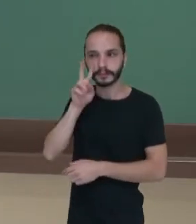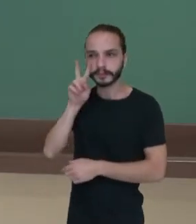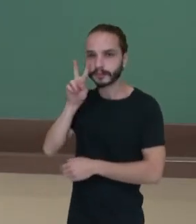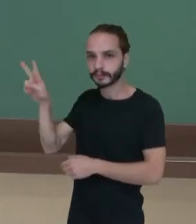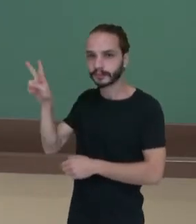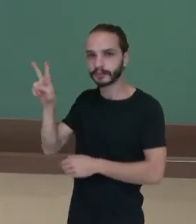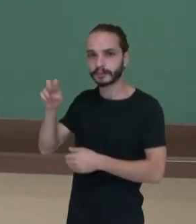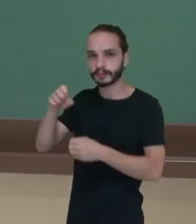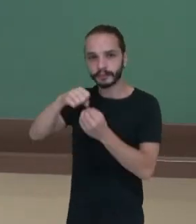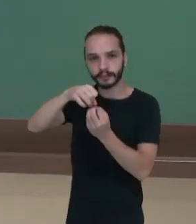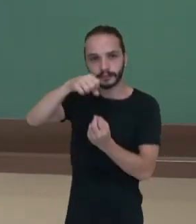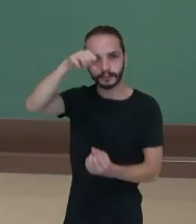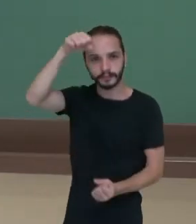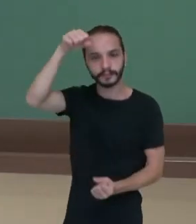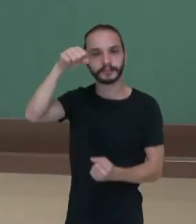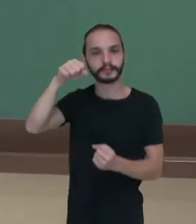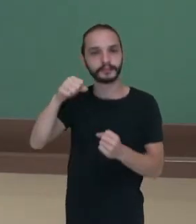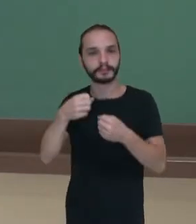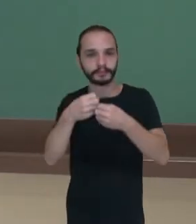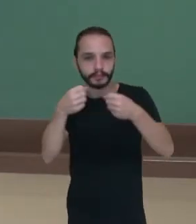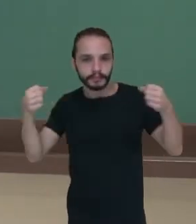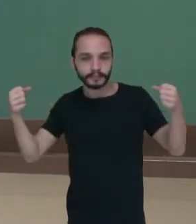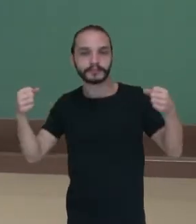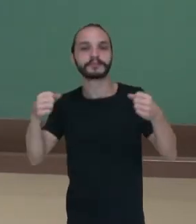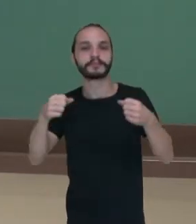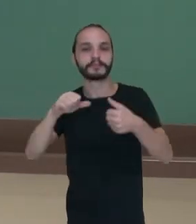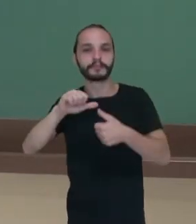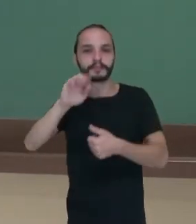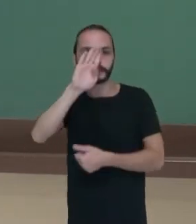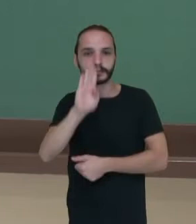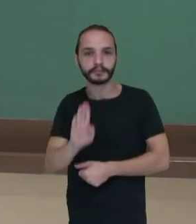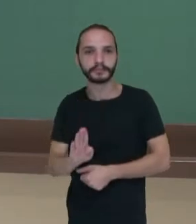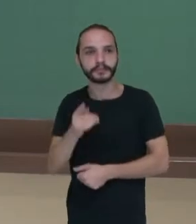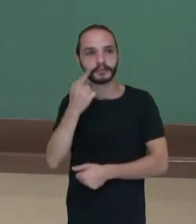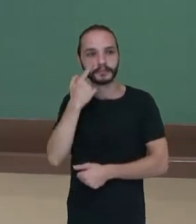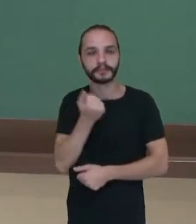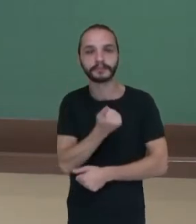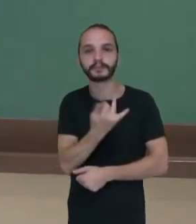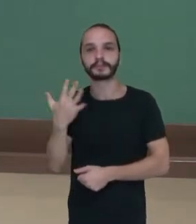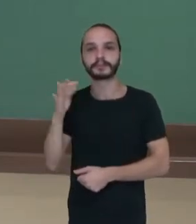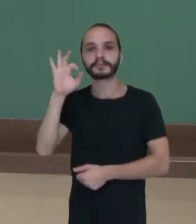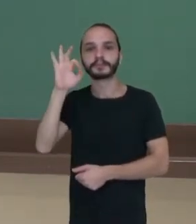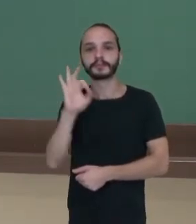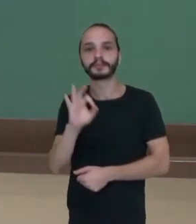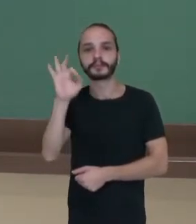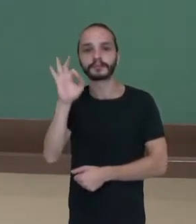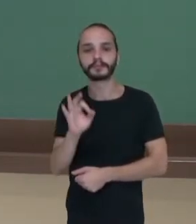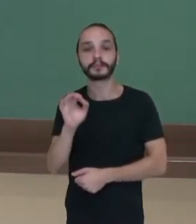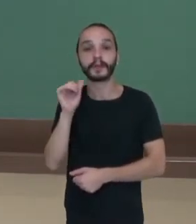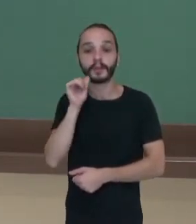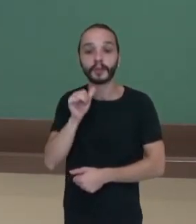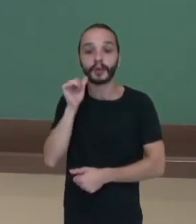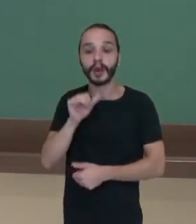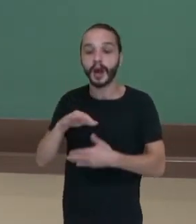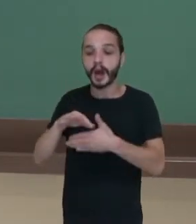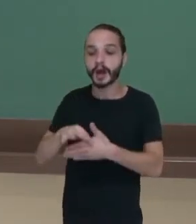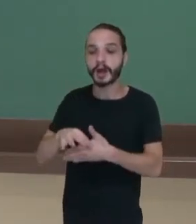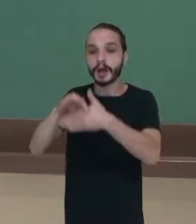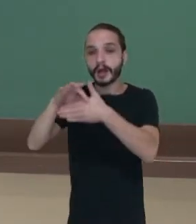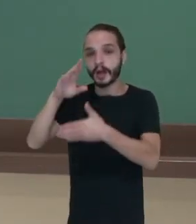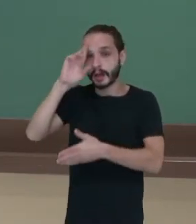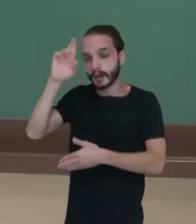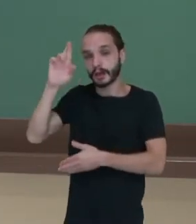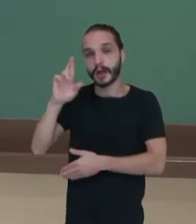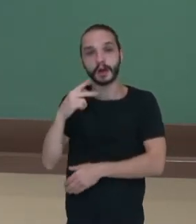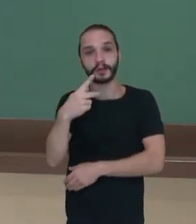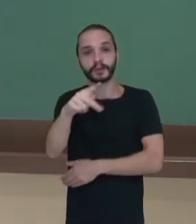e indicar o percentual de famílias chefiadas por mulheres na unidade da federação em que você vive,